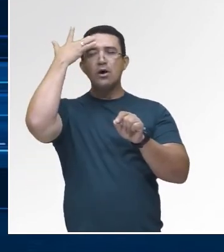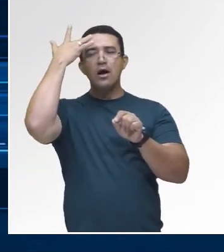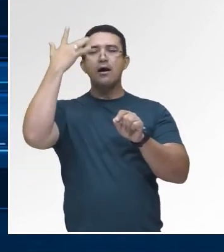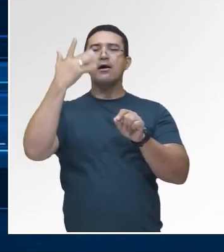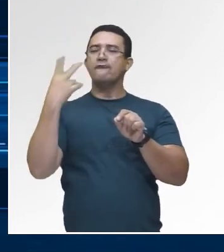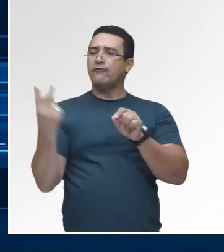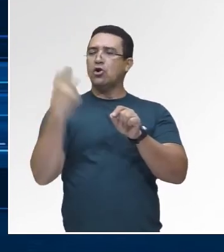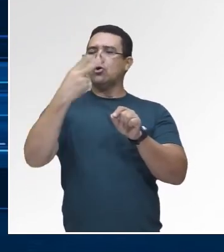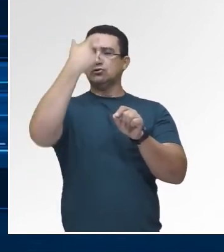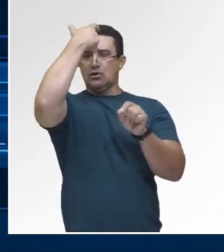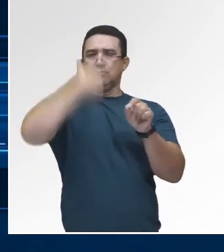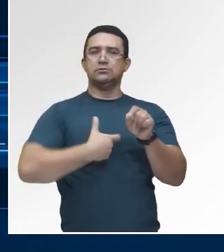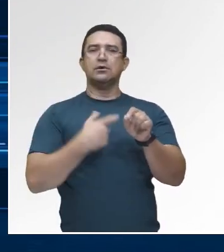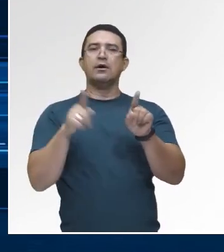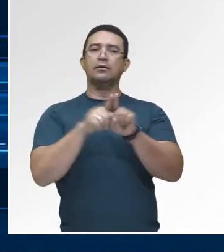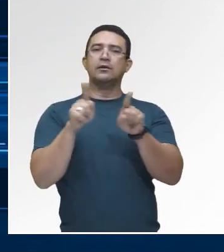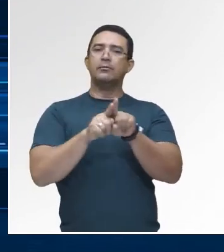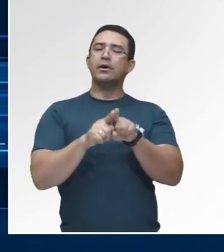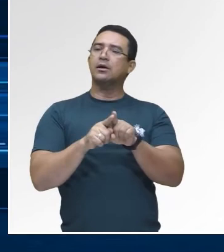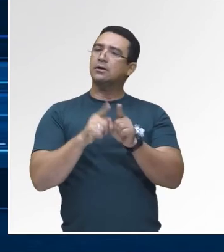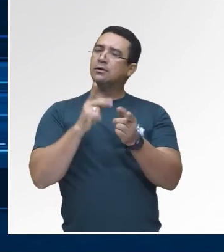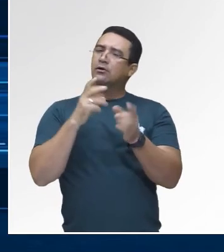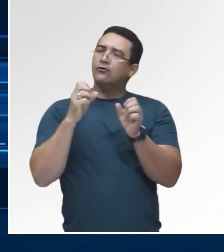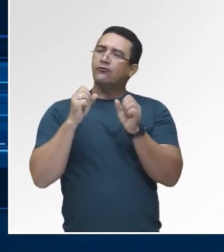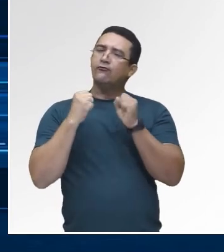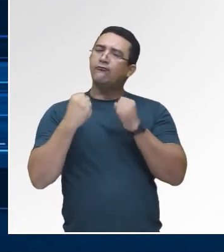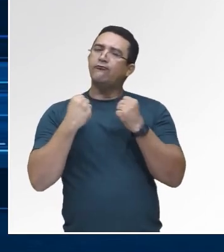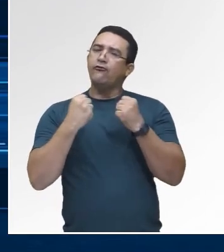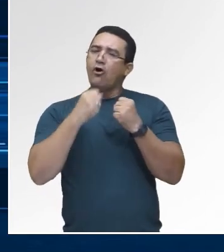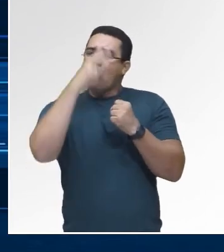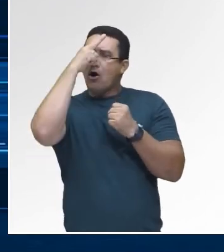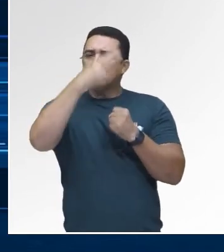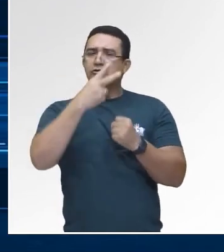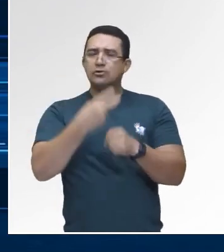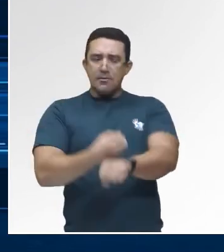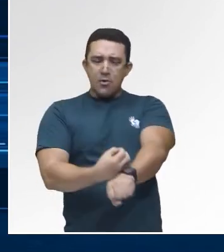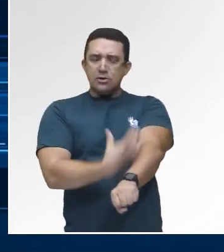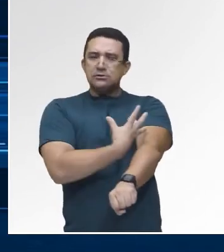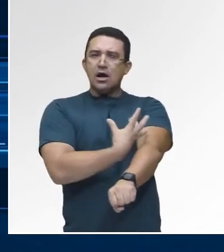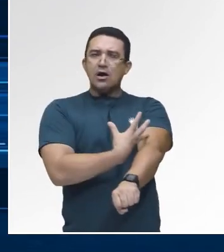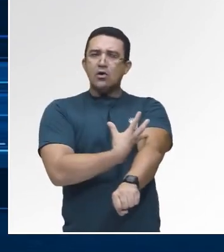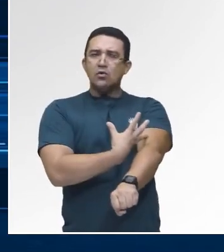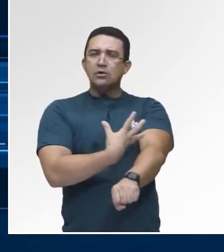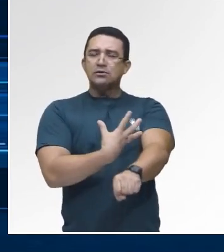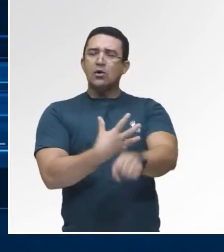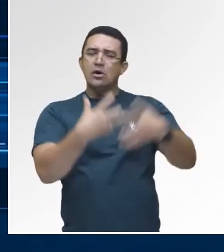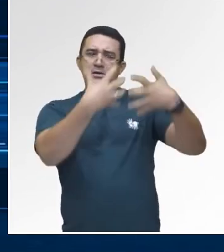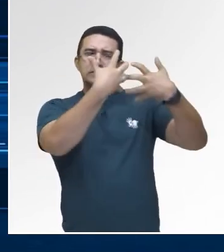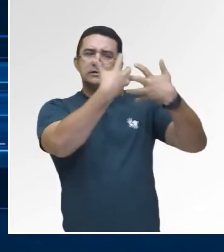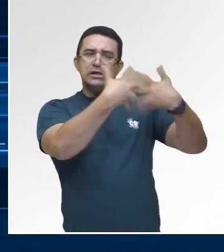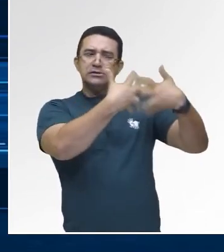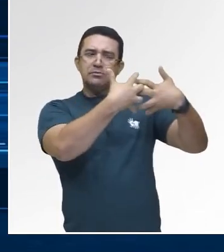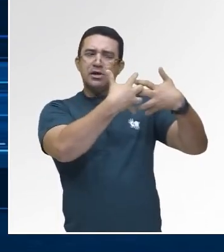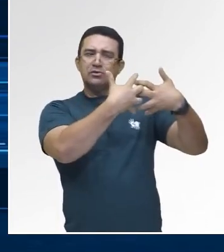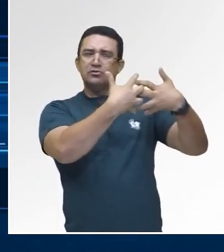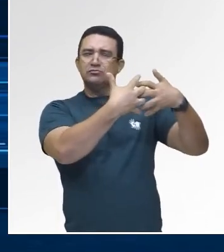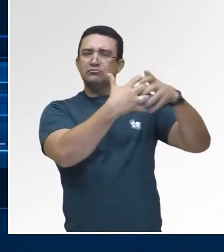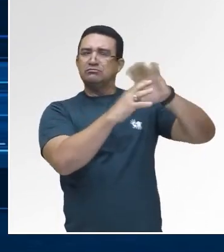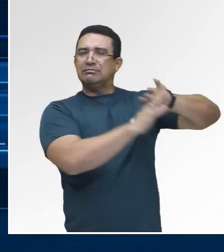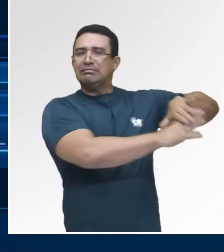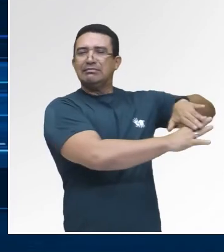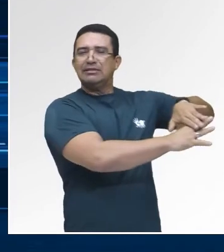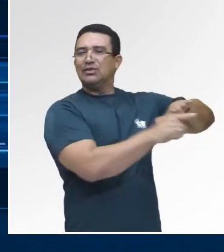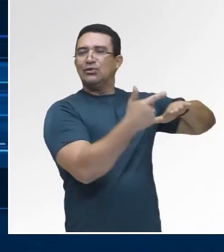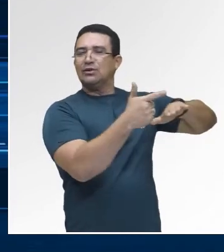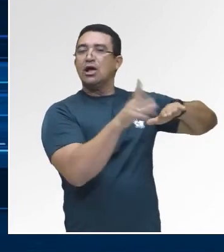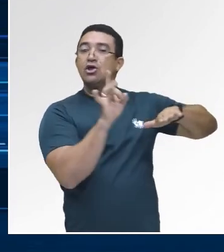praticamente. Predomínio da emoção, do sentimento sobre a razão. Razão não existe, só sentimento. Né? Derramamento